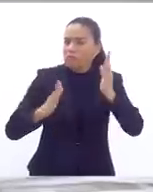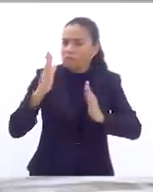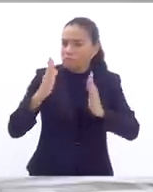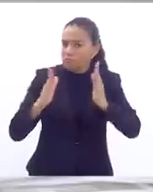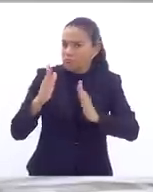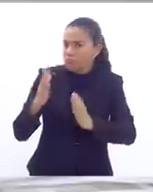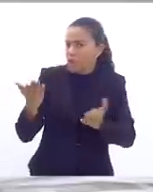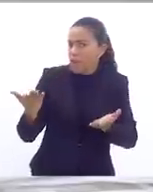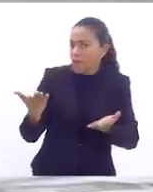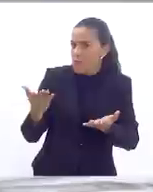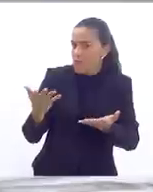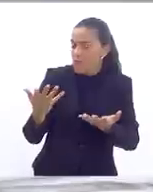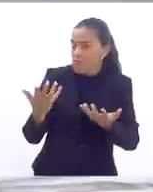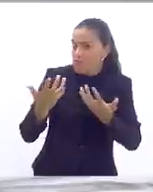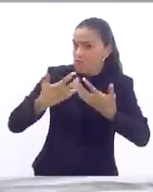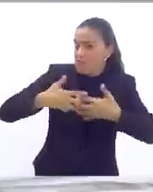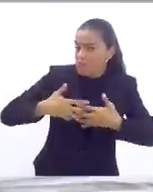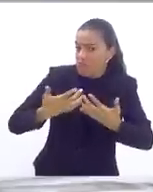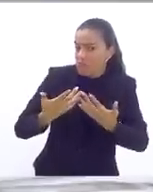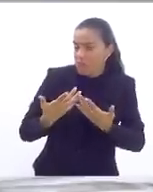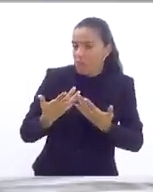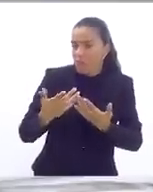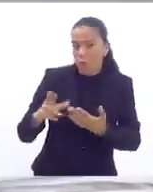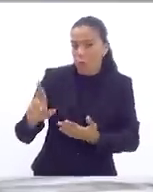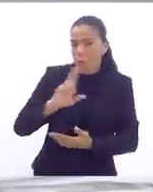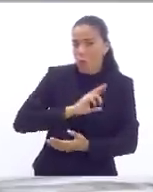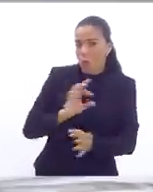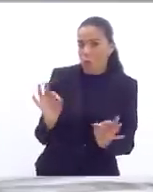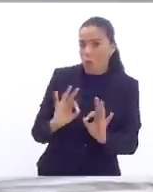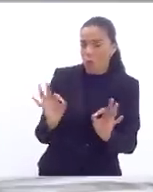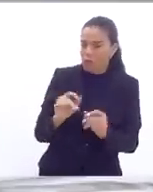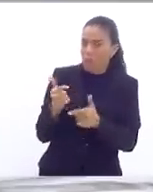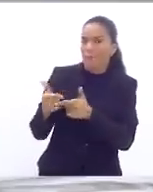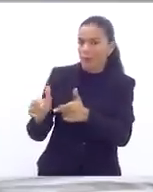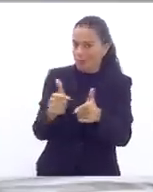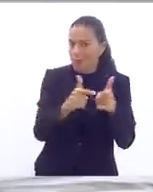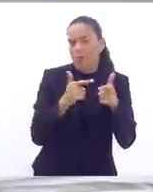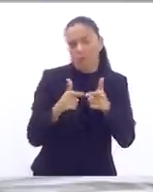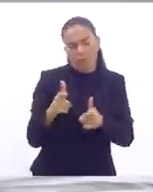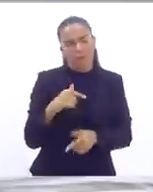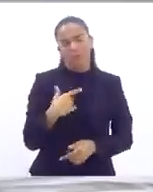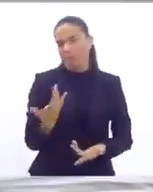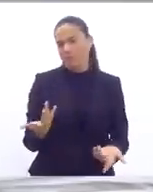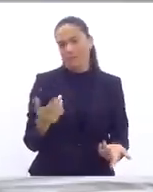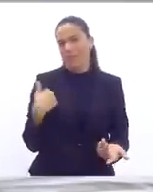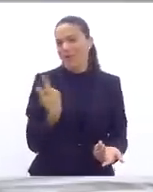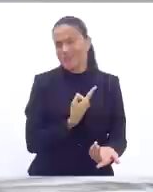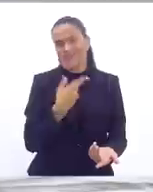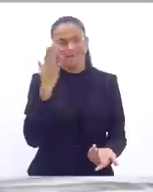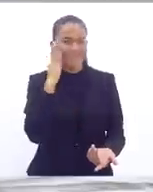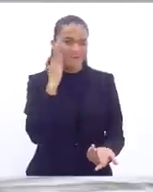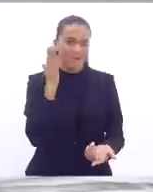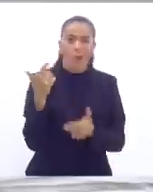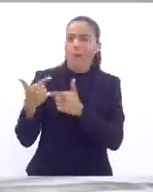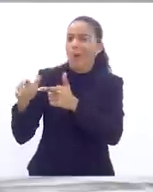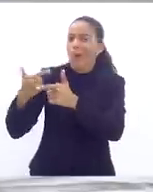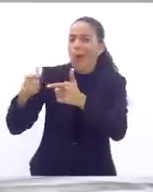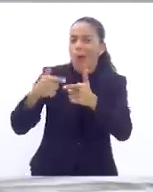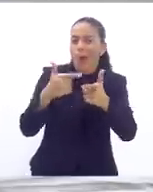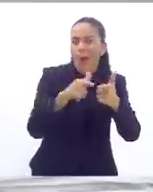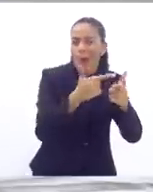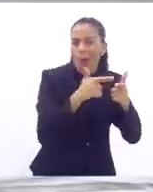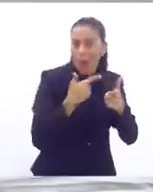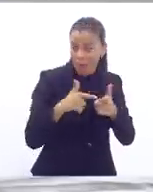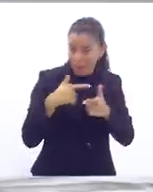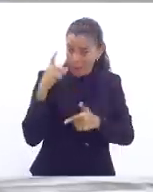feito essa resposta não veio Estamos com problemas com problemas todos nós sabemos que o senhor estão o